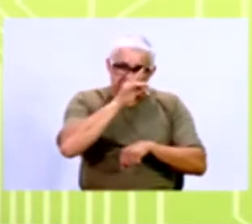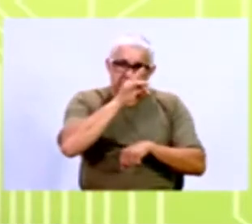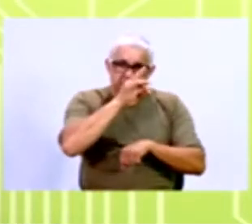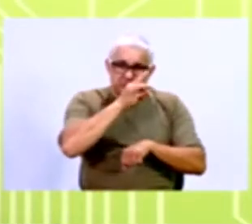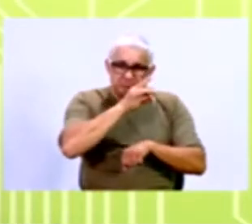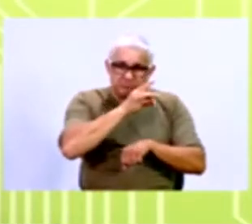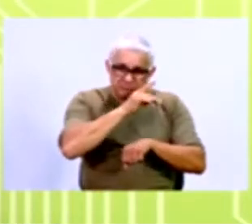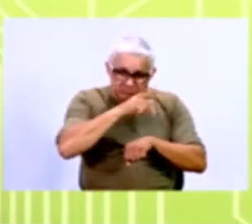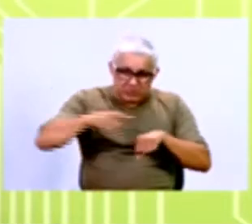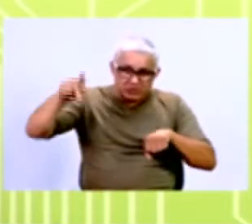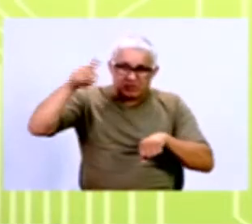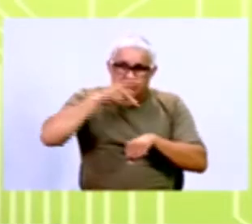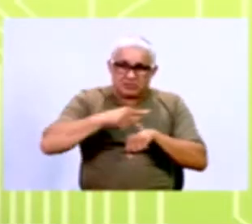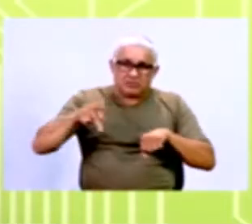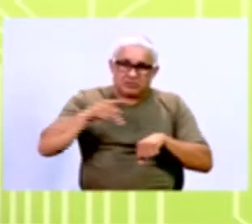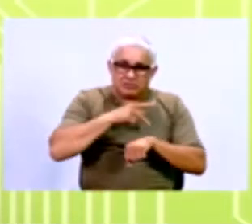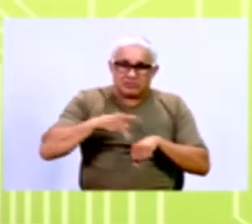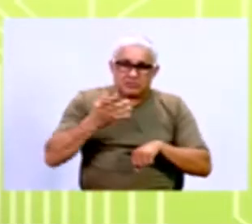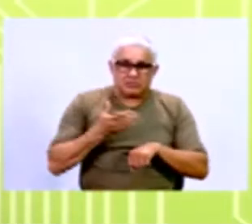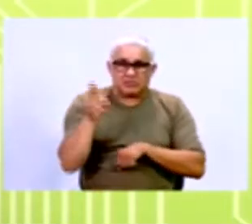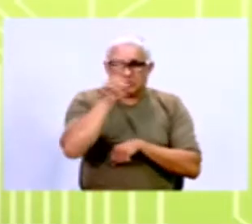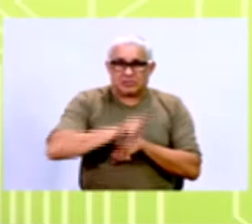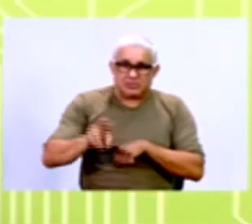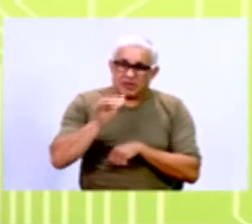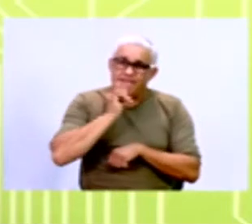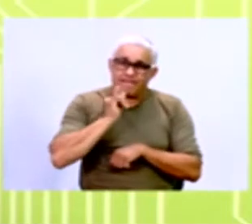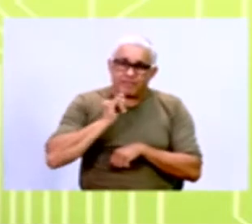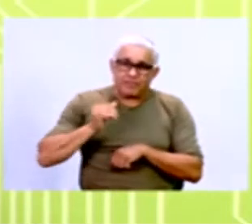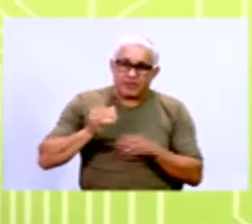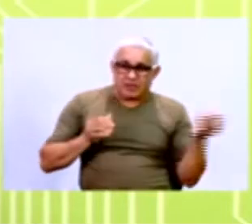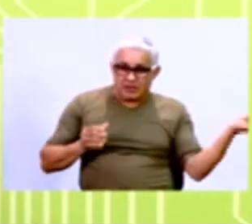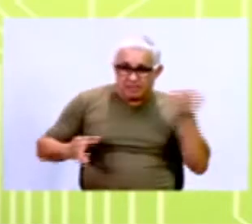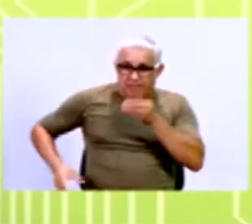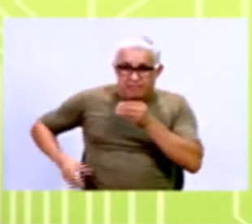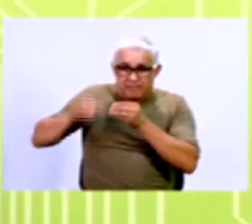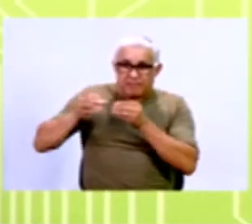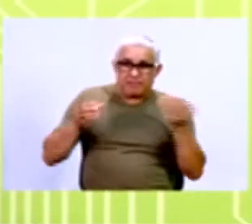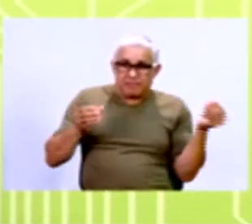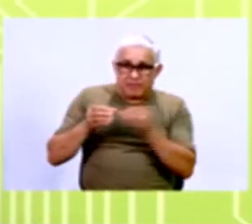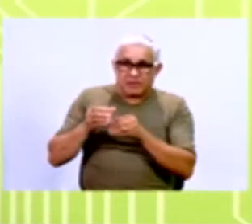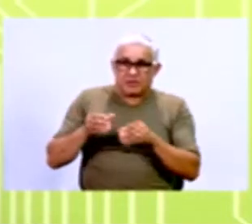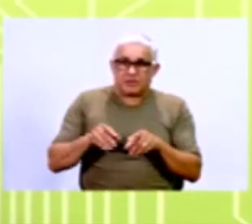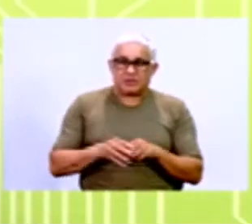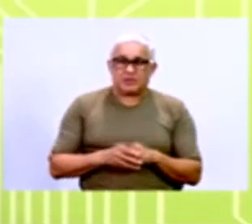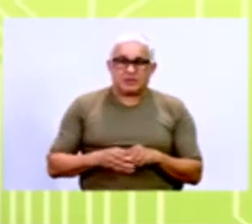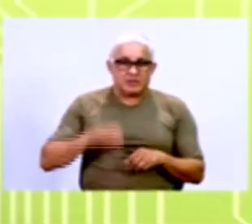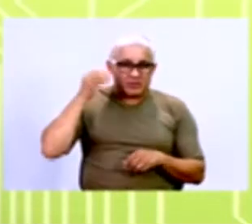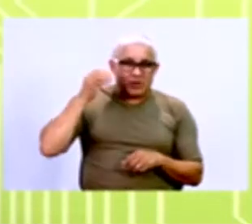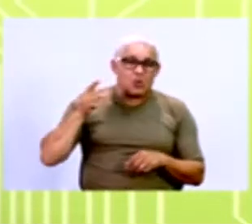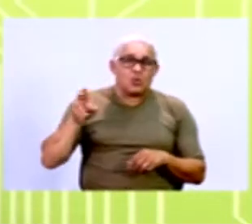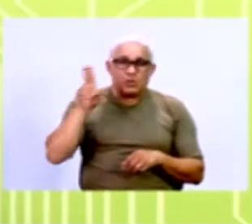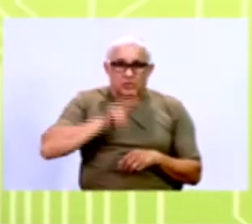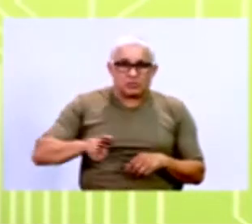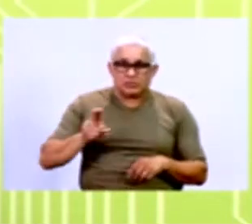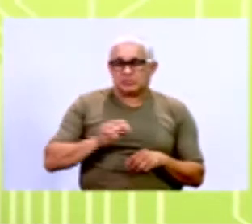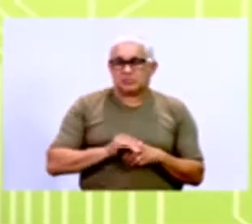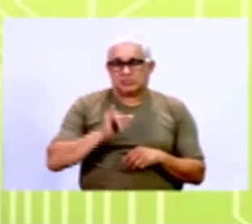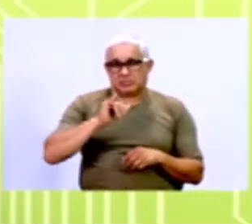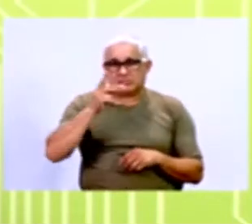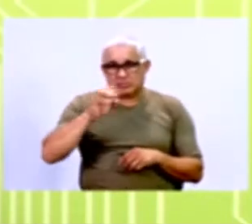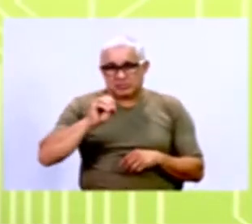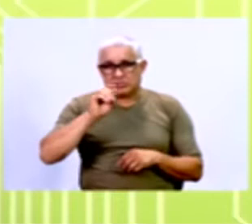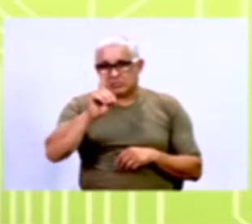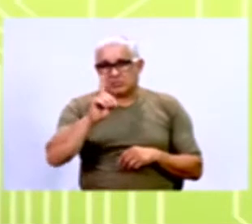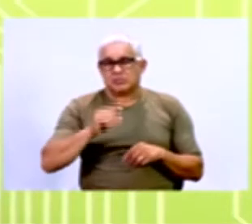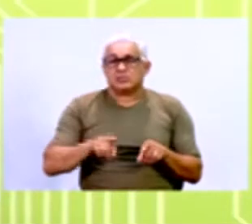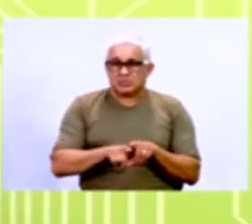original. E aí você quer usar, por exemplo, no celular, ou num dispositivo móvel, ou num iPod, algum tocador